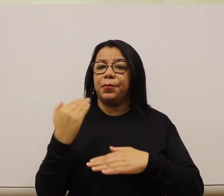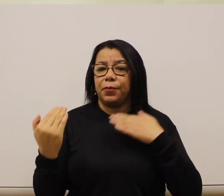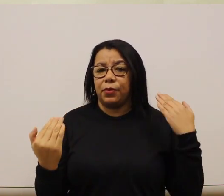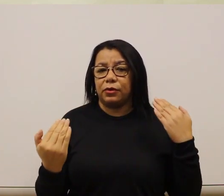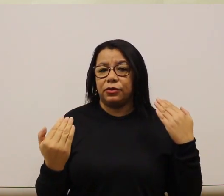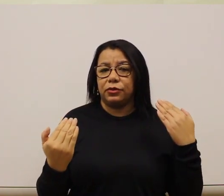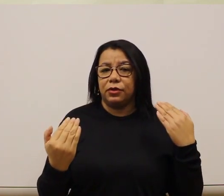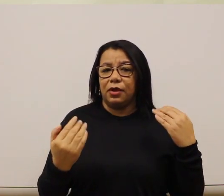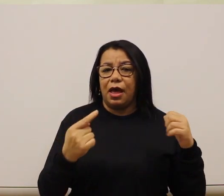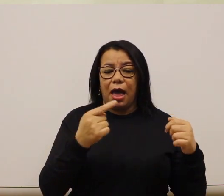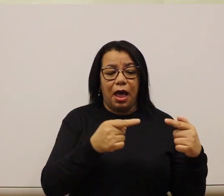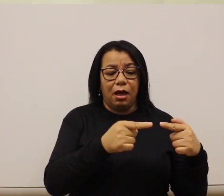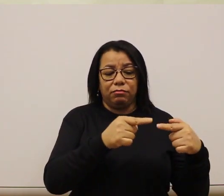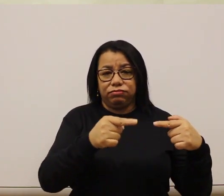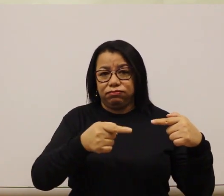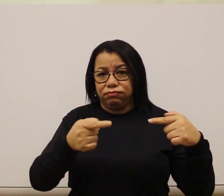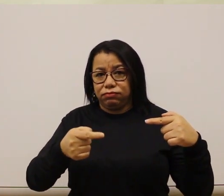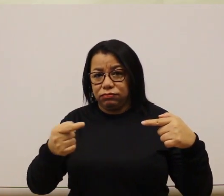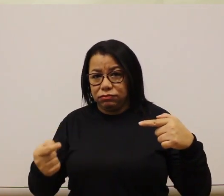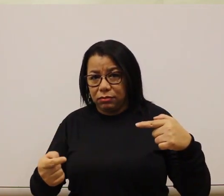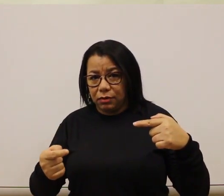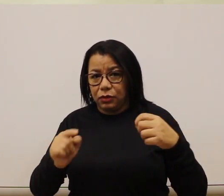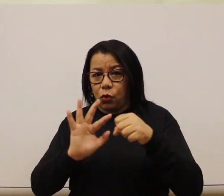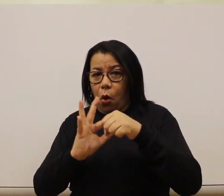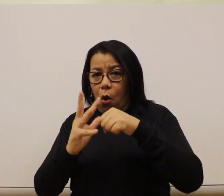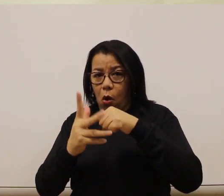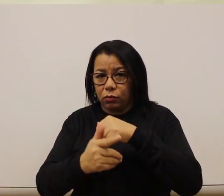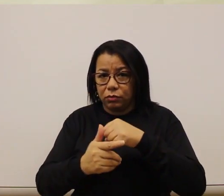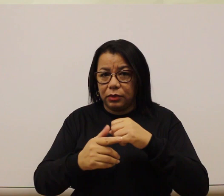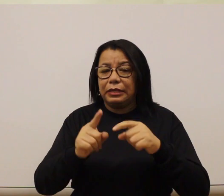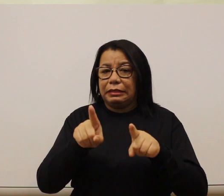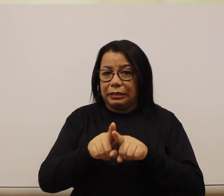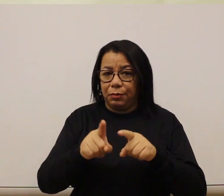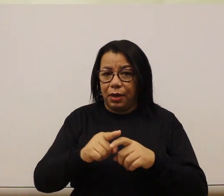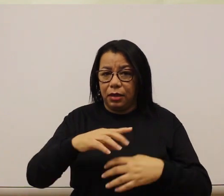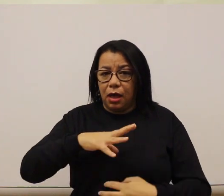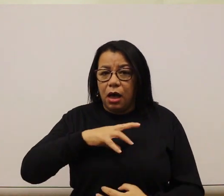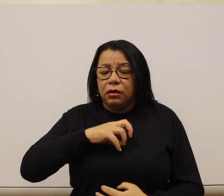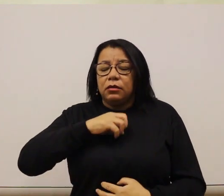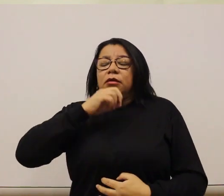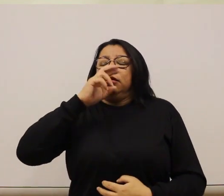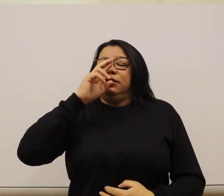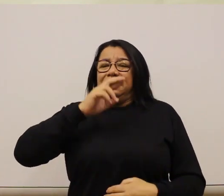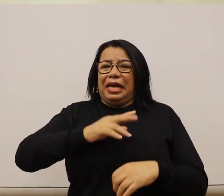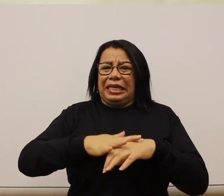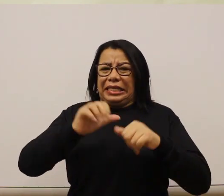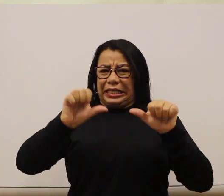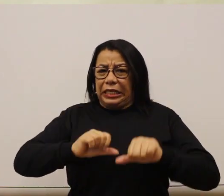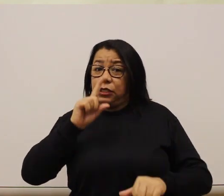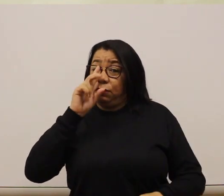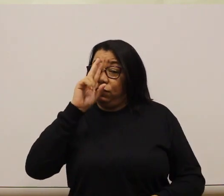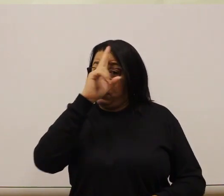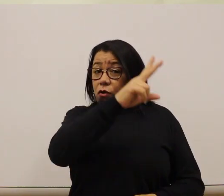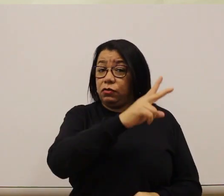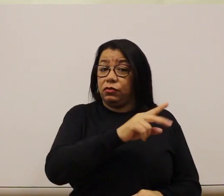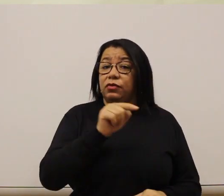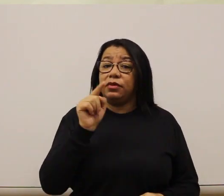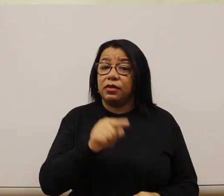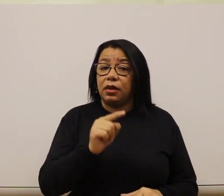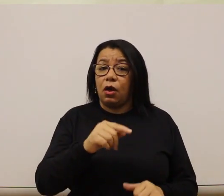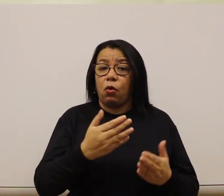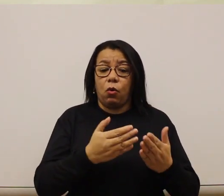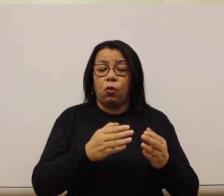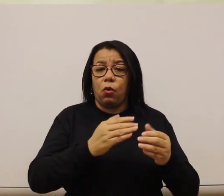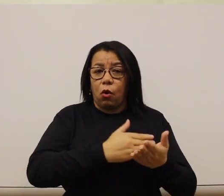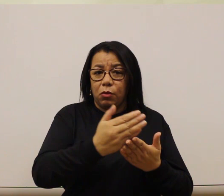doença proveniente do coronavírus, o MERS, Síndrome Respiratória do Oriente Médio. Teve seu primeiro